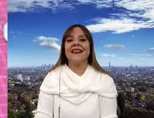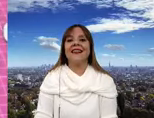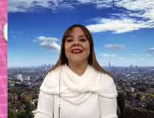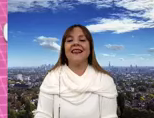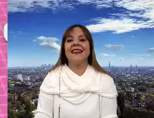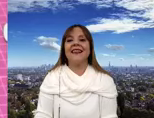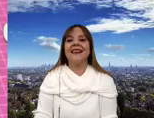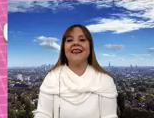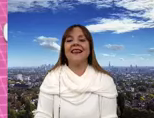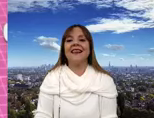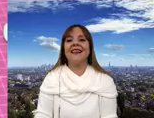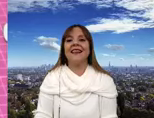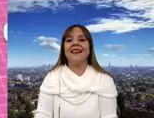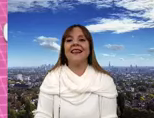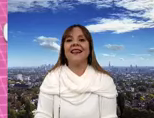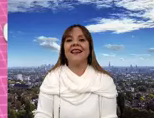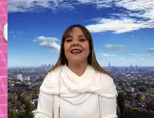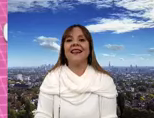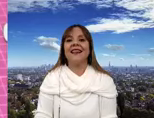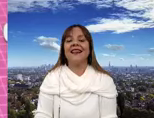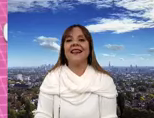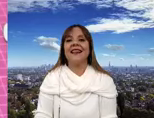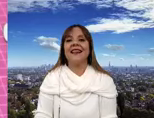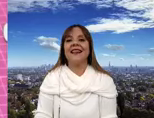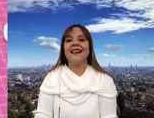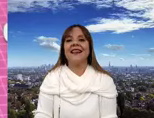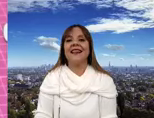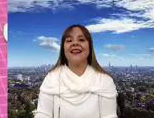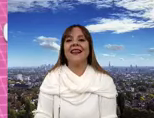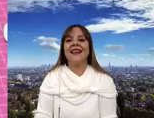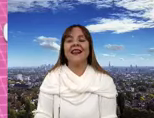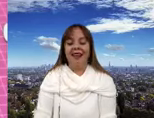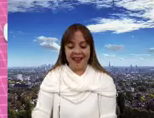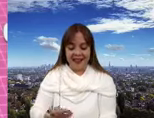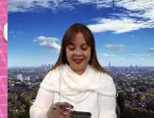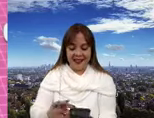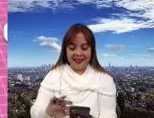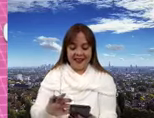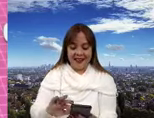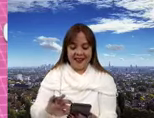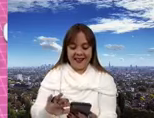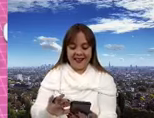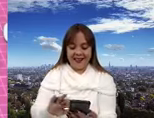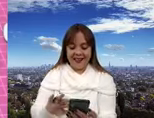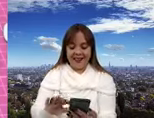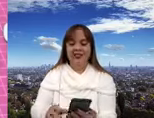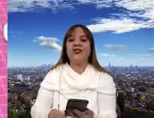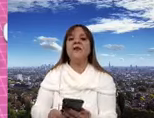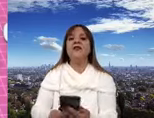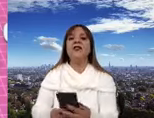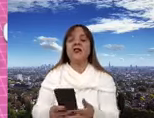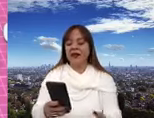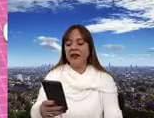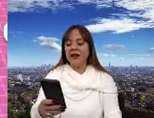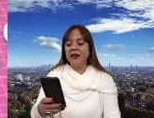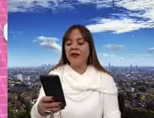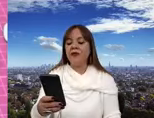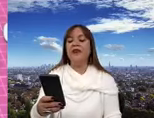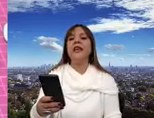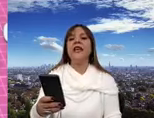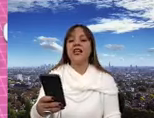Passar a linha. Eu vou passar uma só que tá muito grossa essa. É? Ixi, o pessoal tá falando que aqui